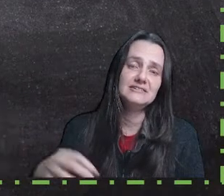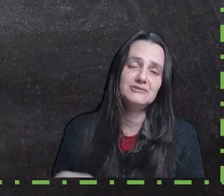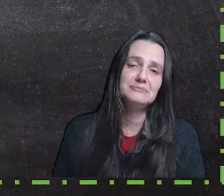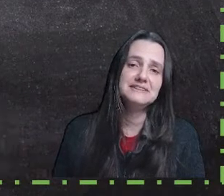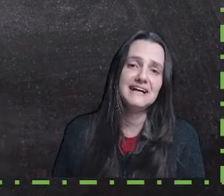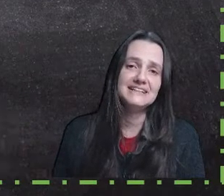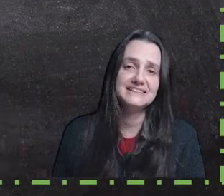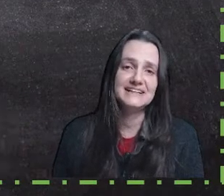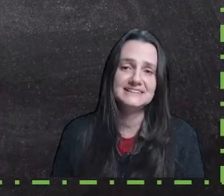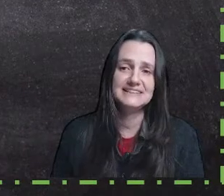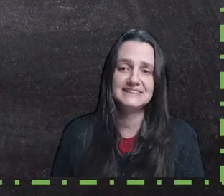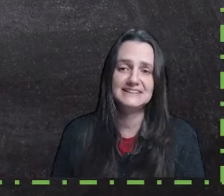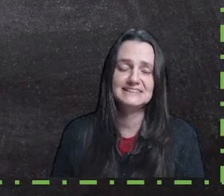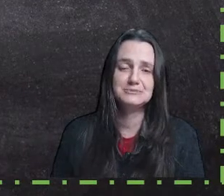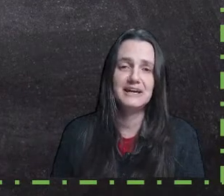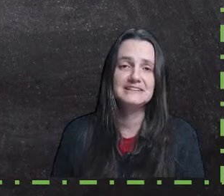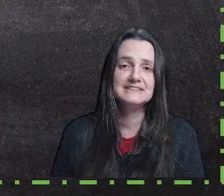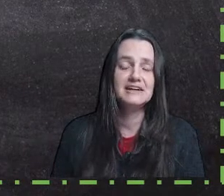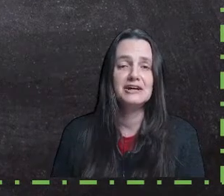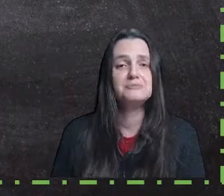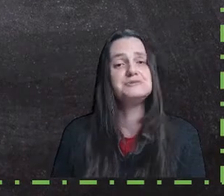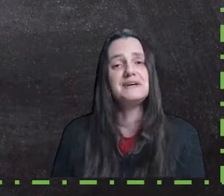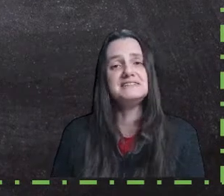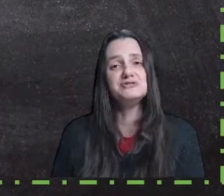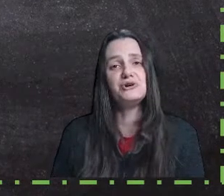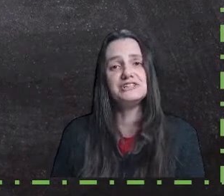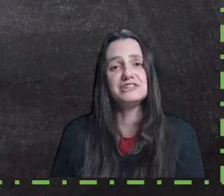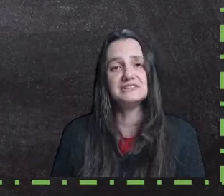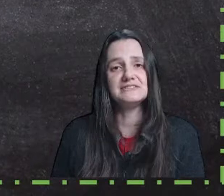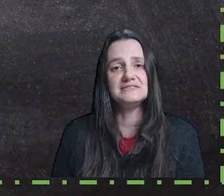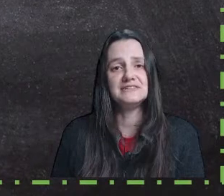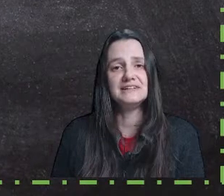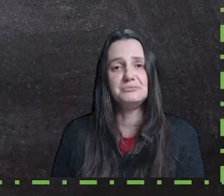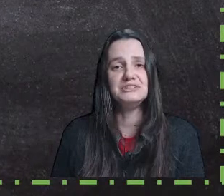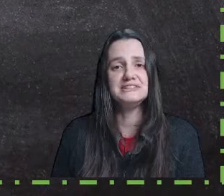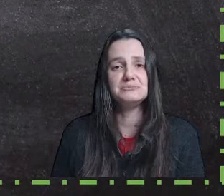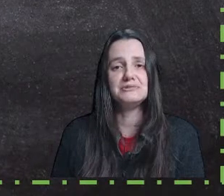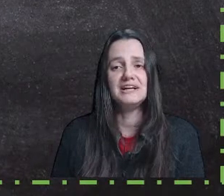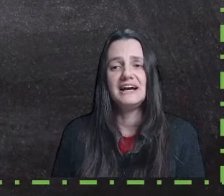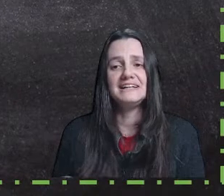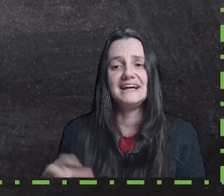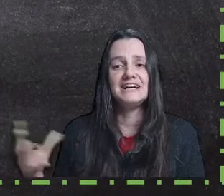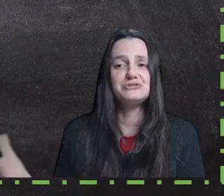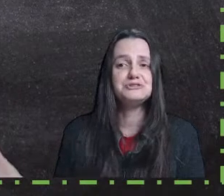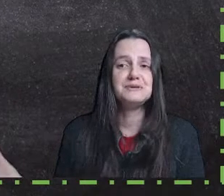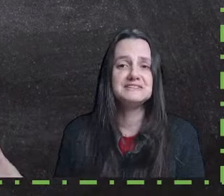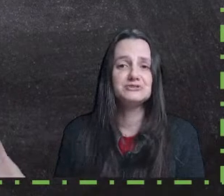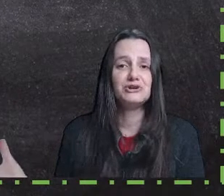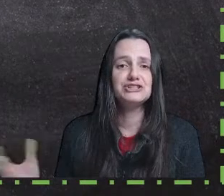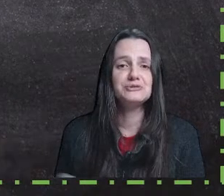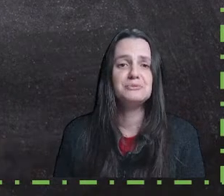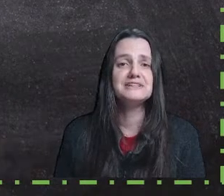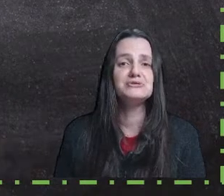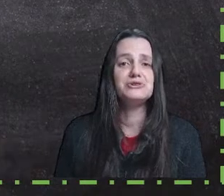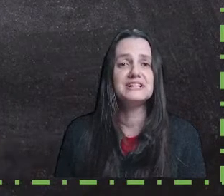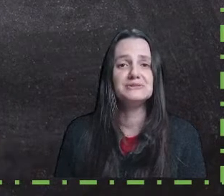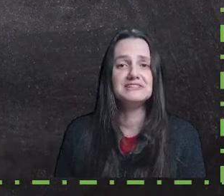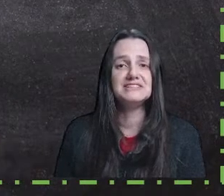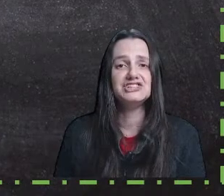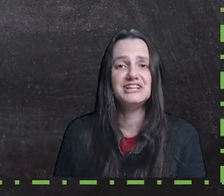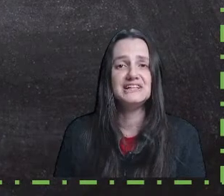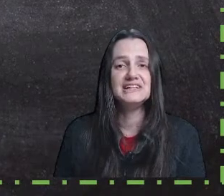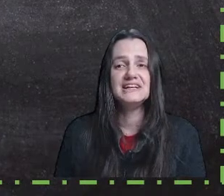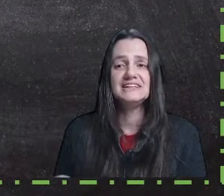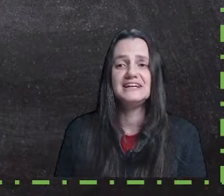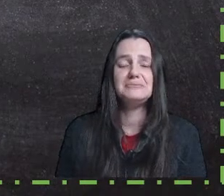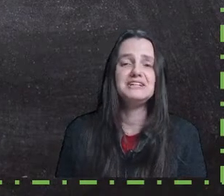incluir no habitat dessa espécie uma espécie exótica, né? Por exemplo, a Naja, uma espécie exótica, um predador que